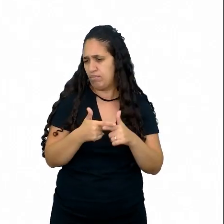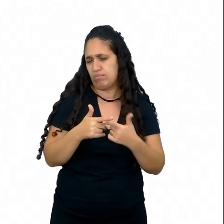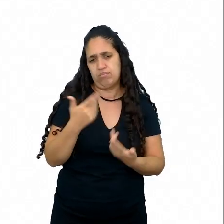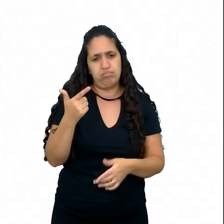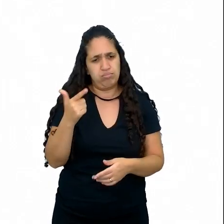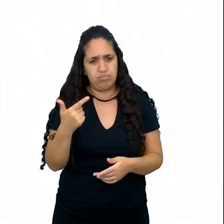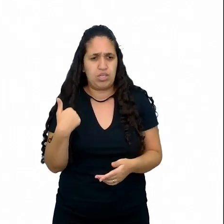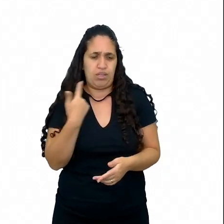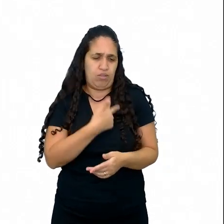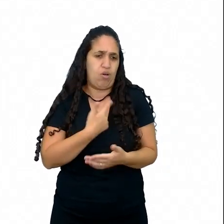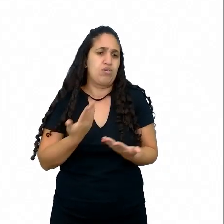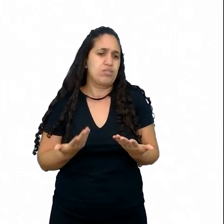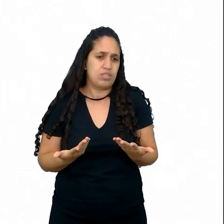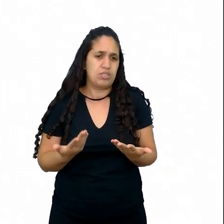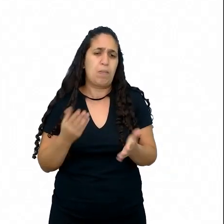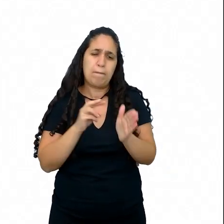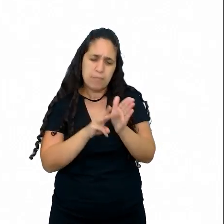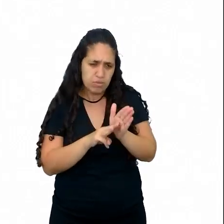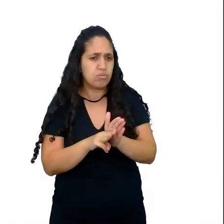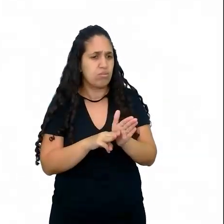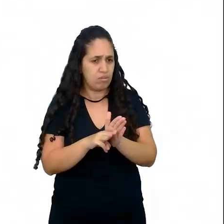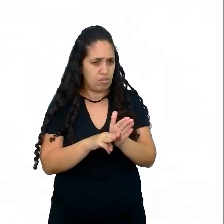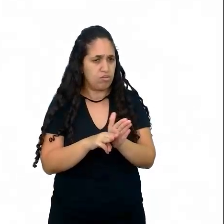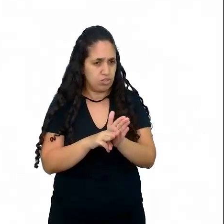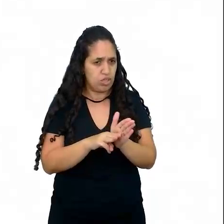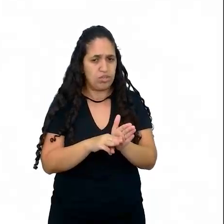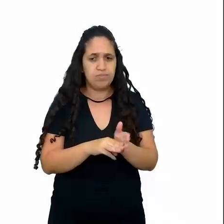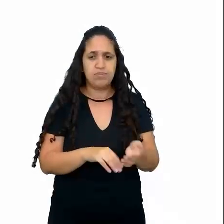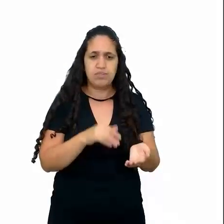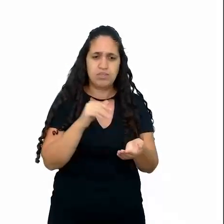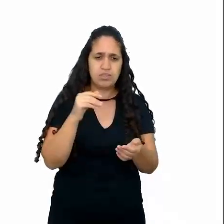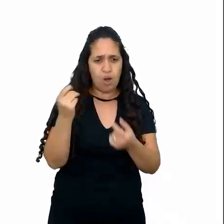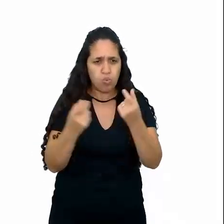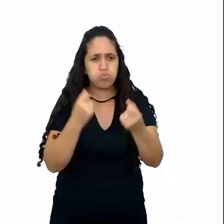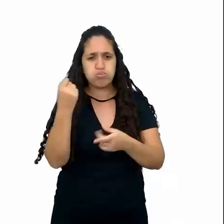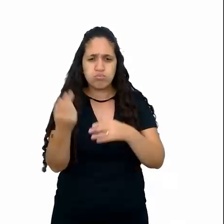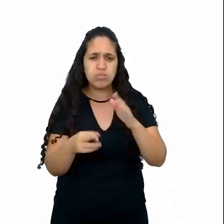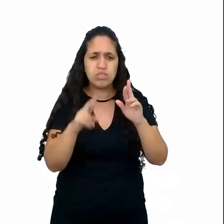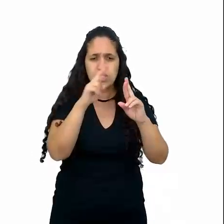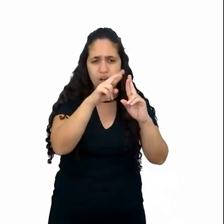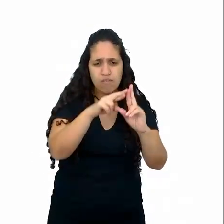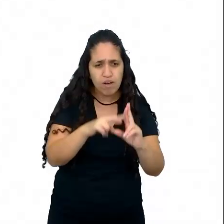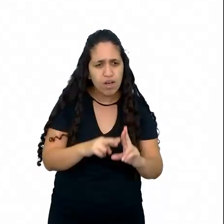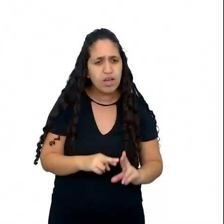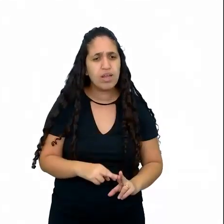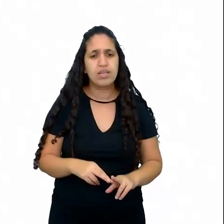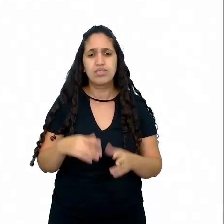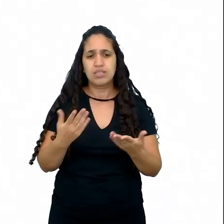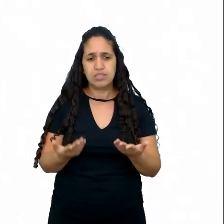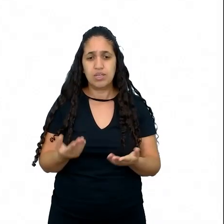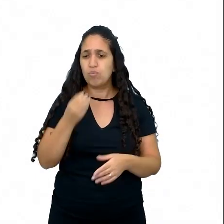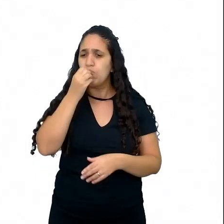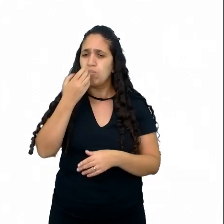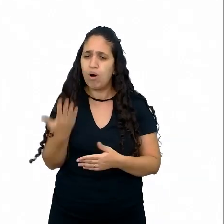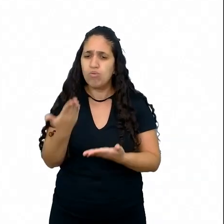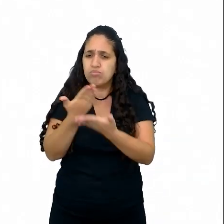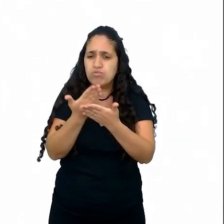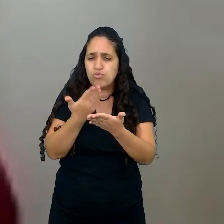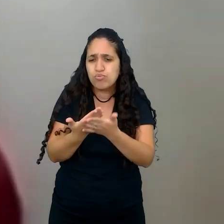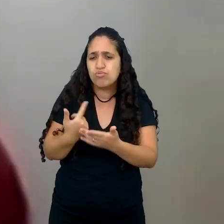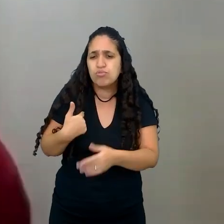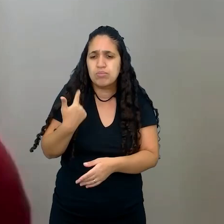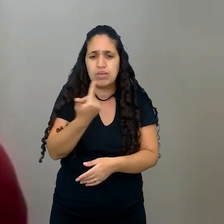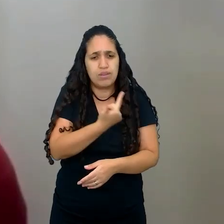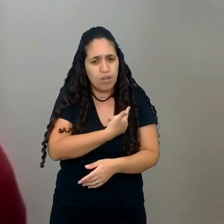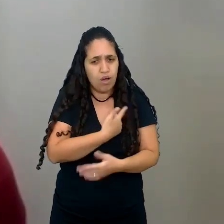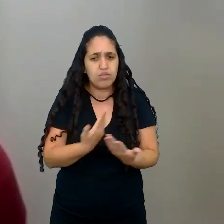da nossa metodologia. Tá? Algumas referências para nós, a gente falar para vocês, é um bom estudo aí para nós, quando a gente